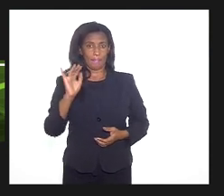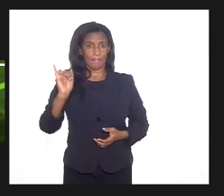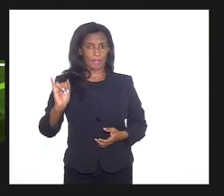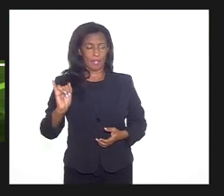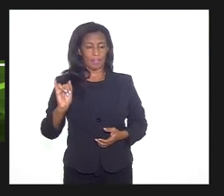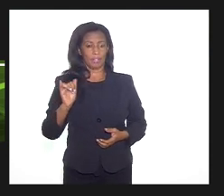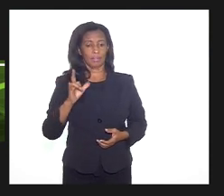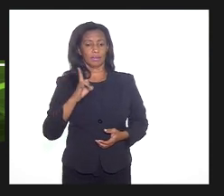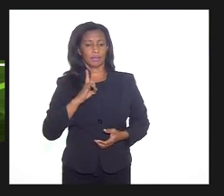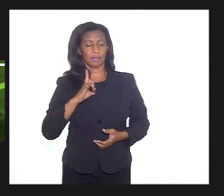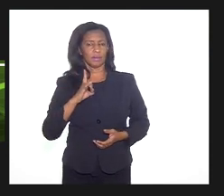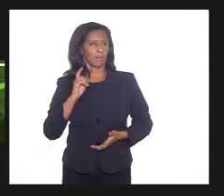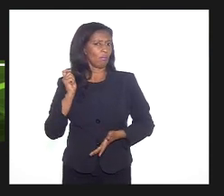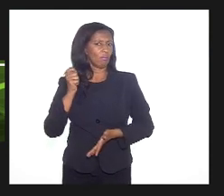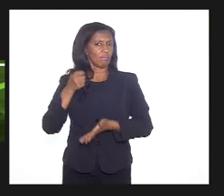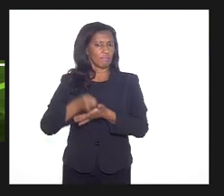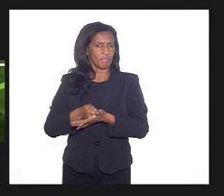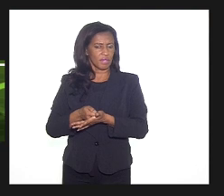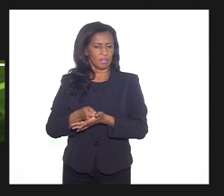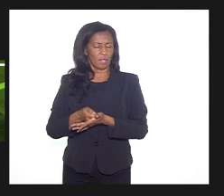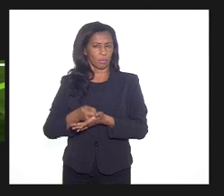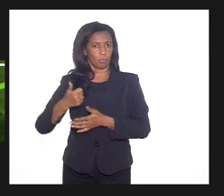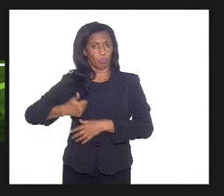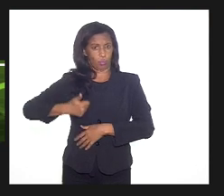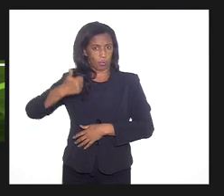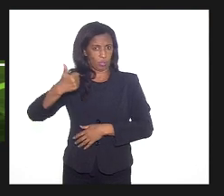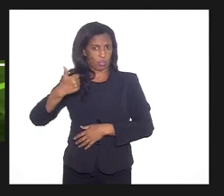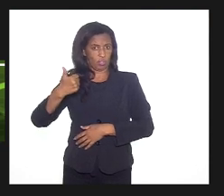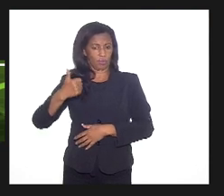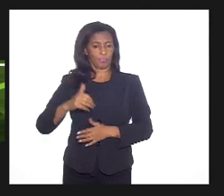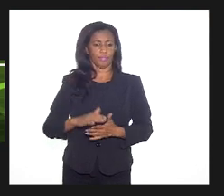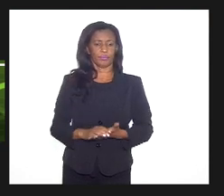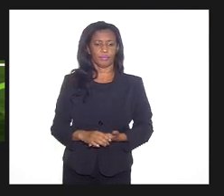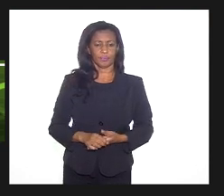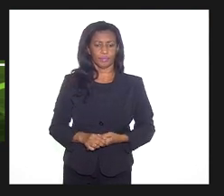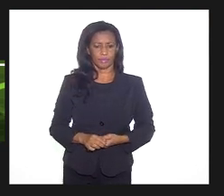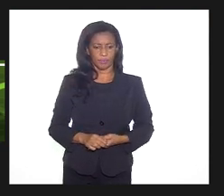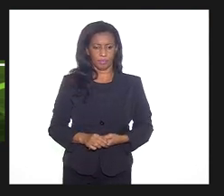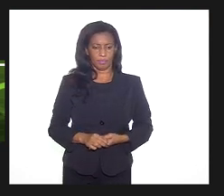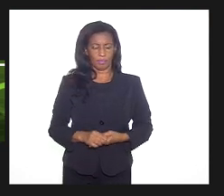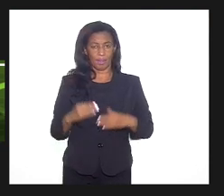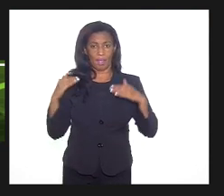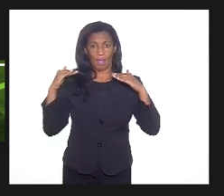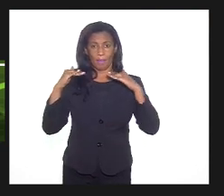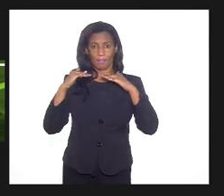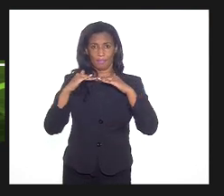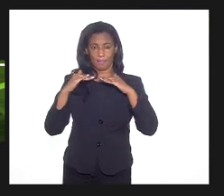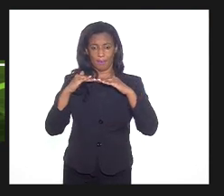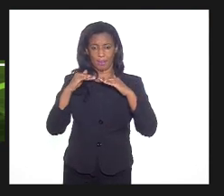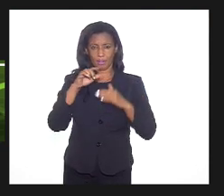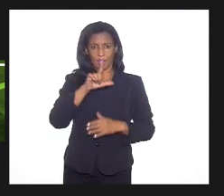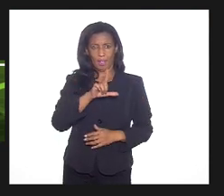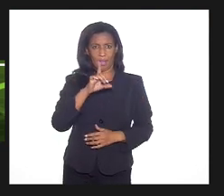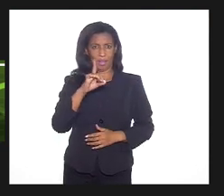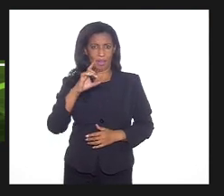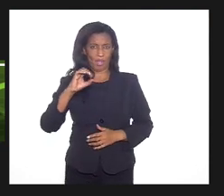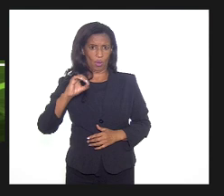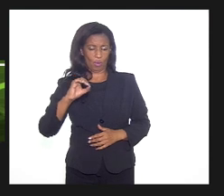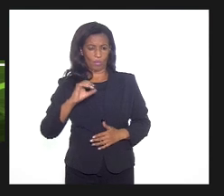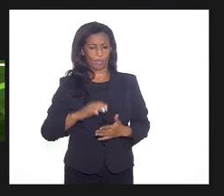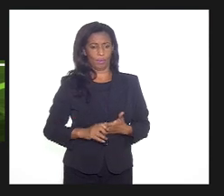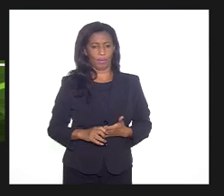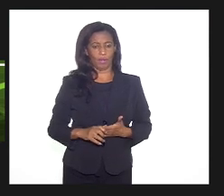bi, o que tinha sido fixado na positivo, ressalte-se. A meta fixada na LDO é um